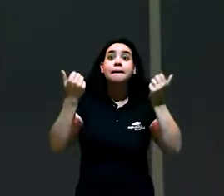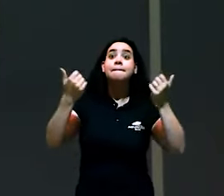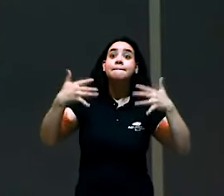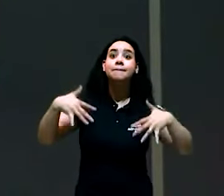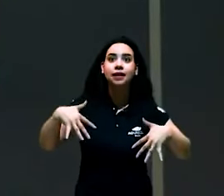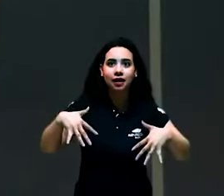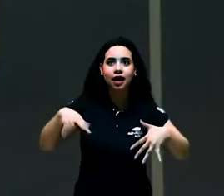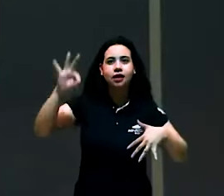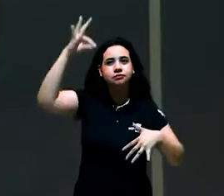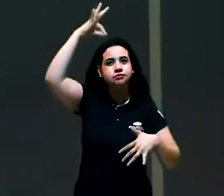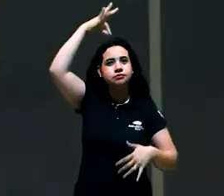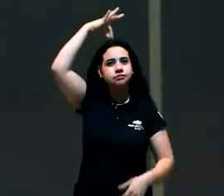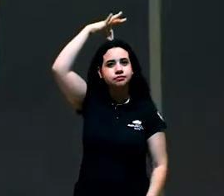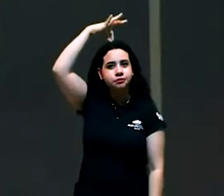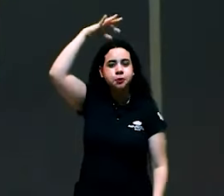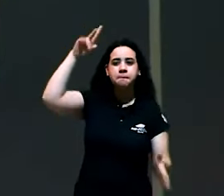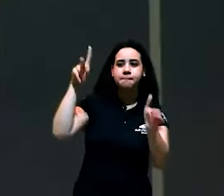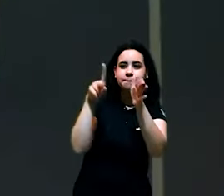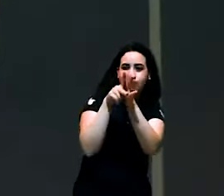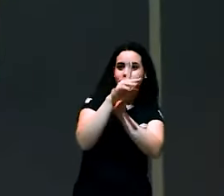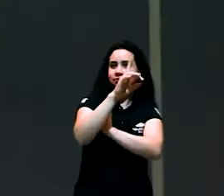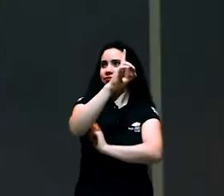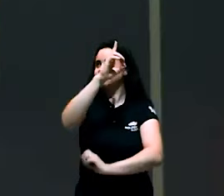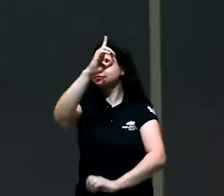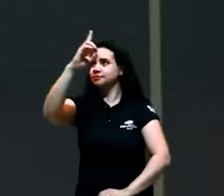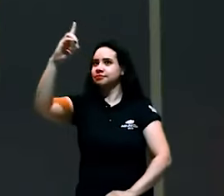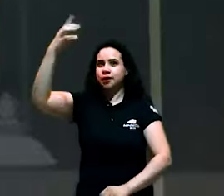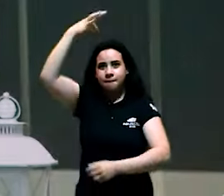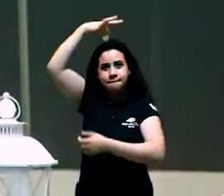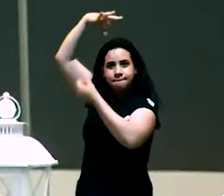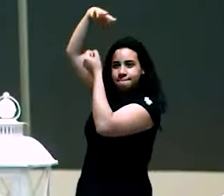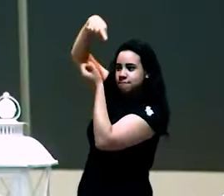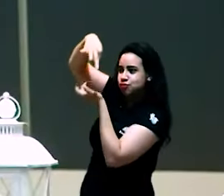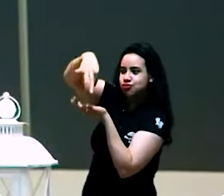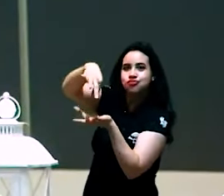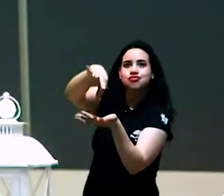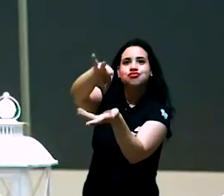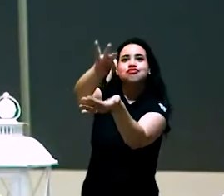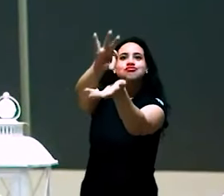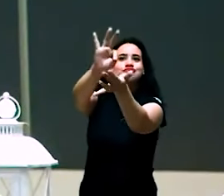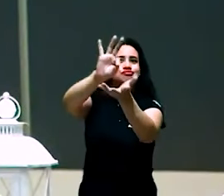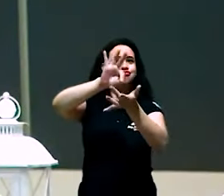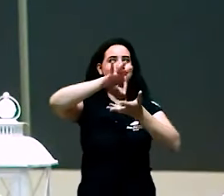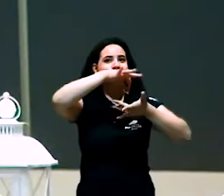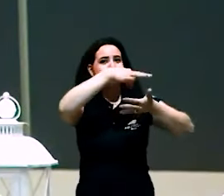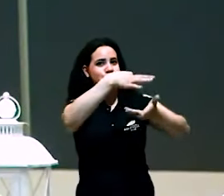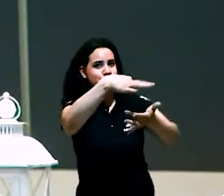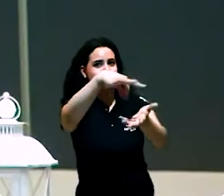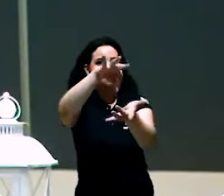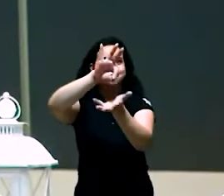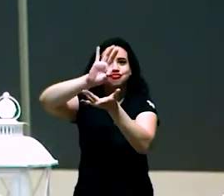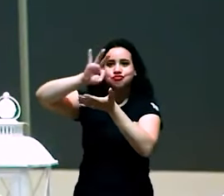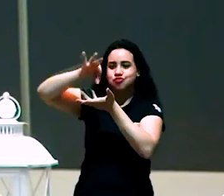meu Espírito Santo. Então aí dá a diferença que é um derramamento parcial do